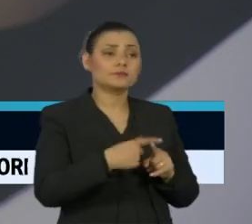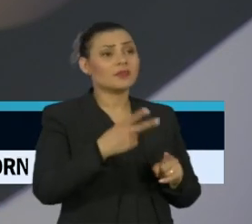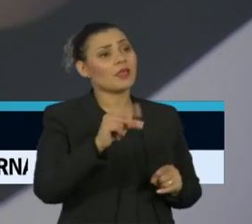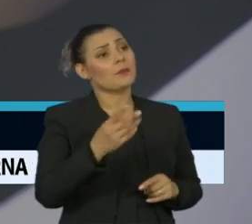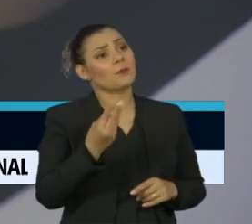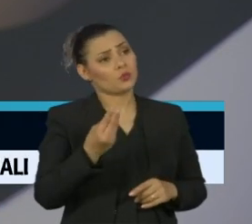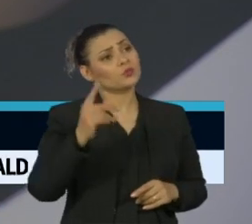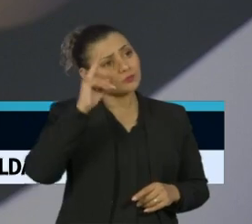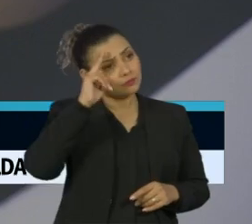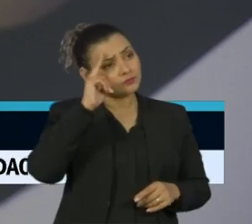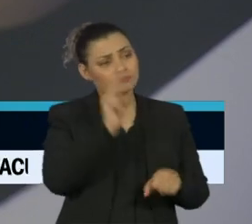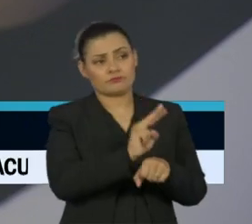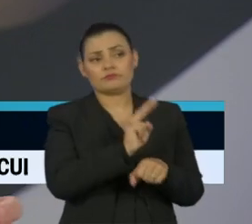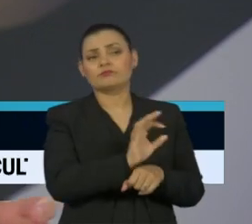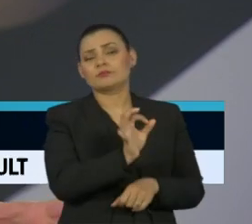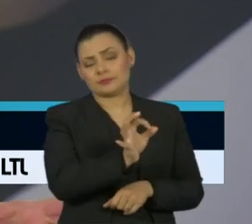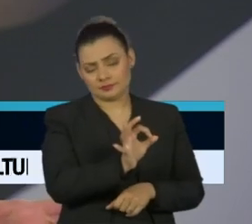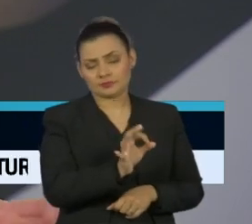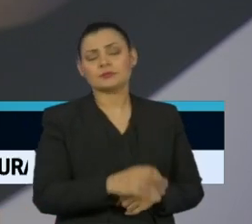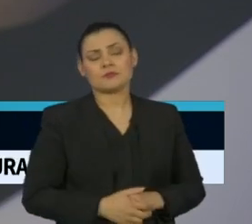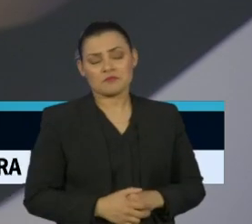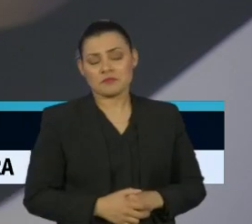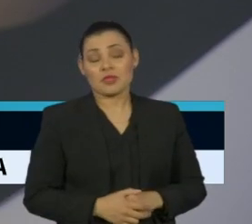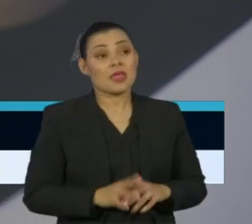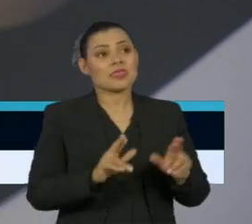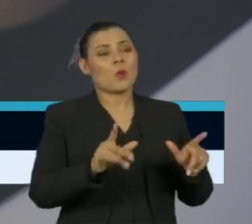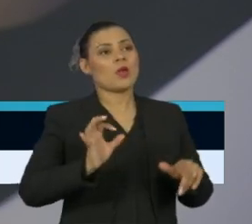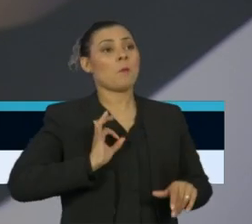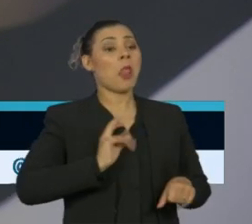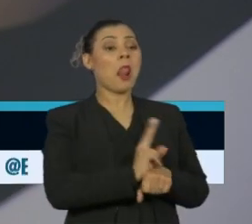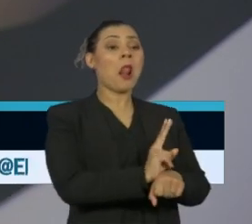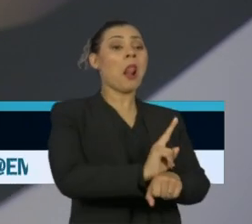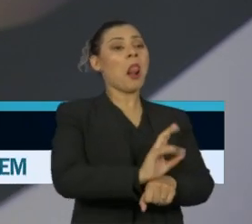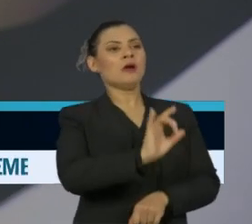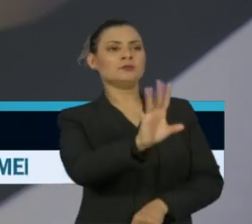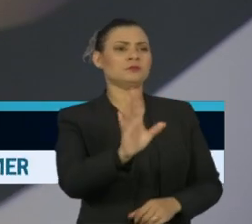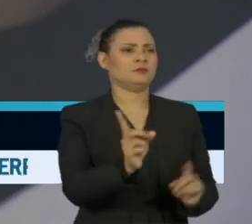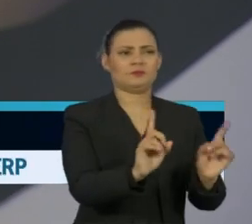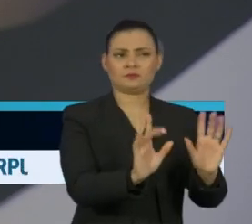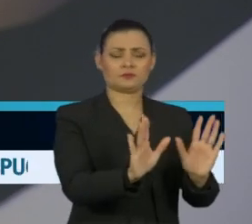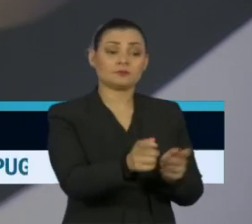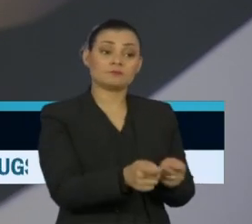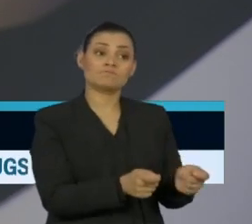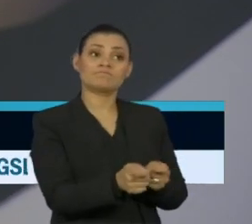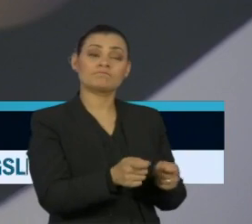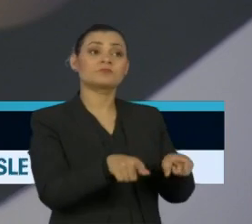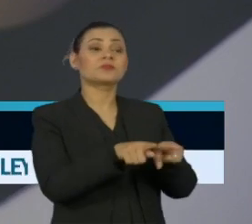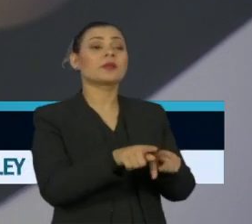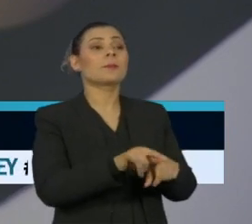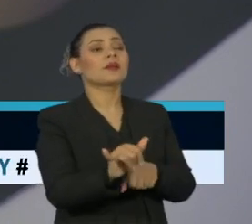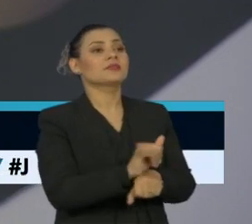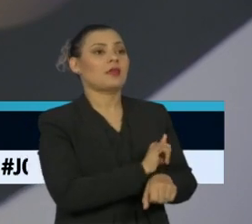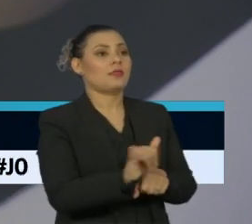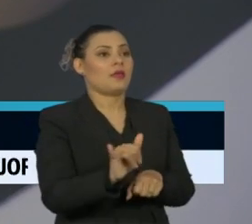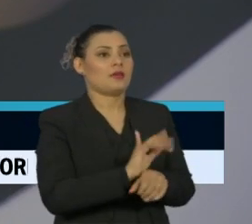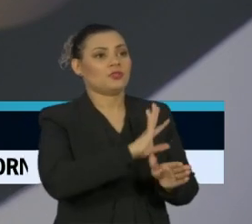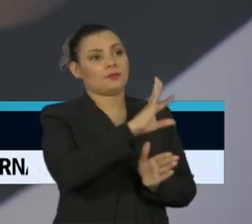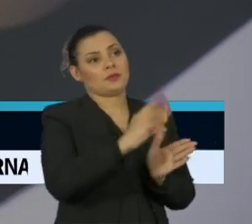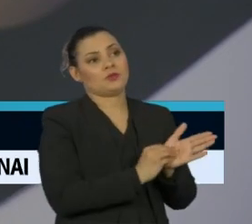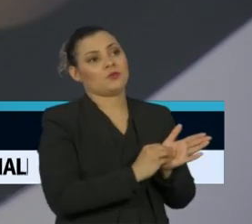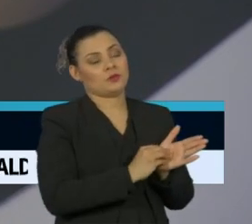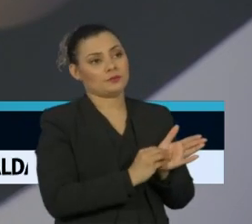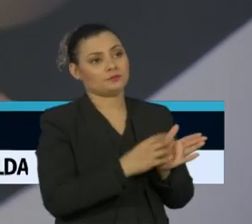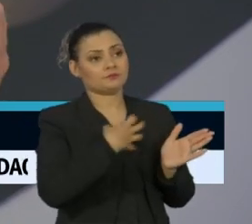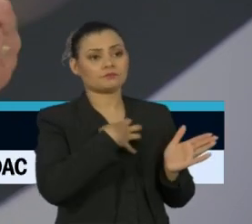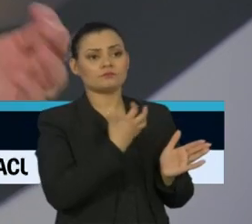muito militarizado isso mesmo porque a questão não é só de policiamento tem que dar o de controle você tem que dar alternativas para amazônia